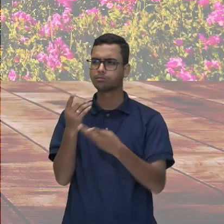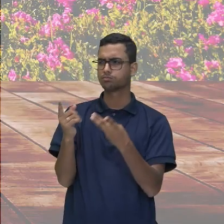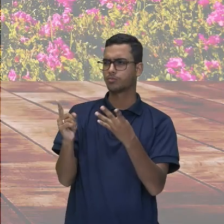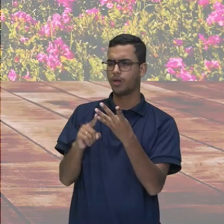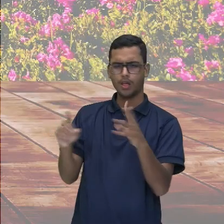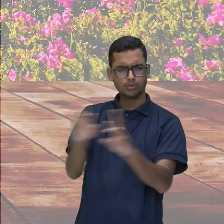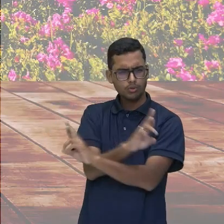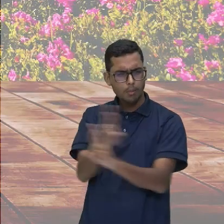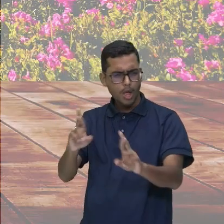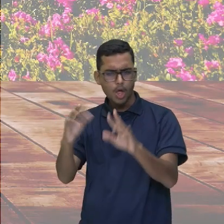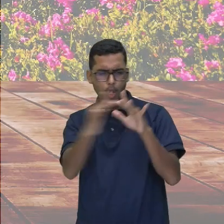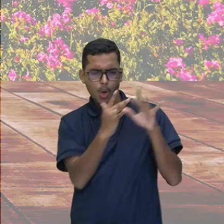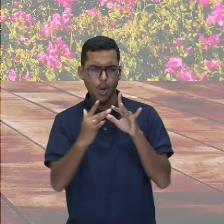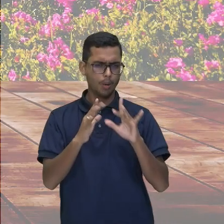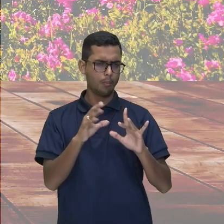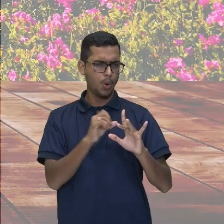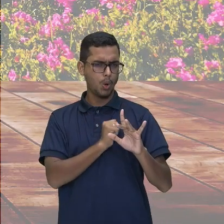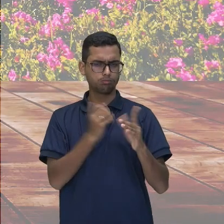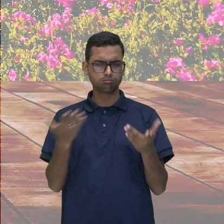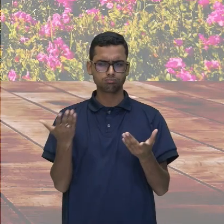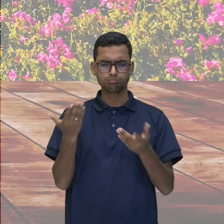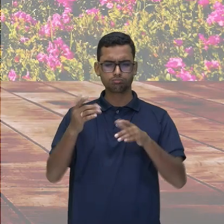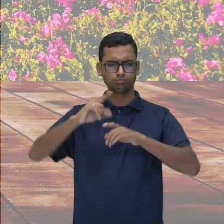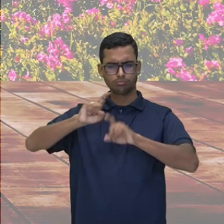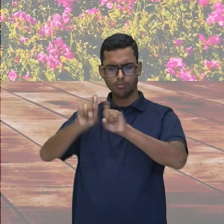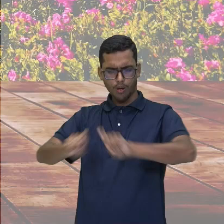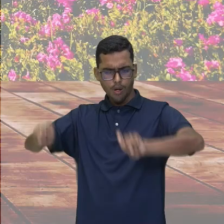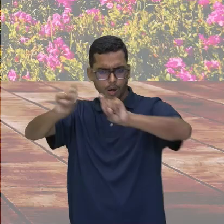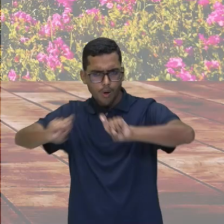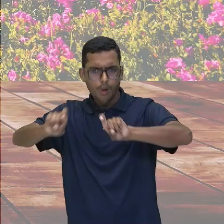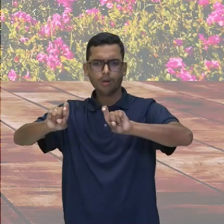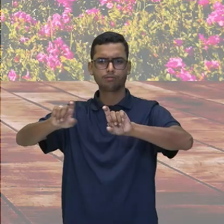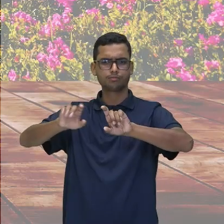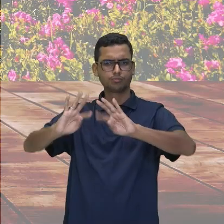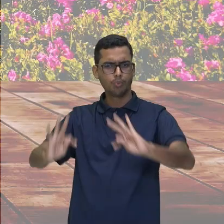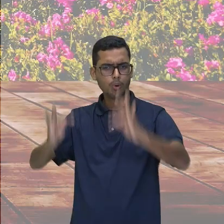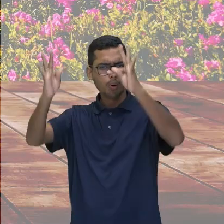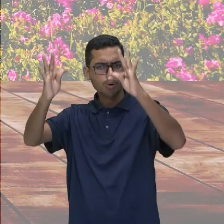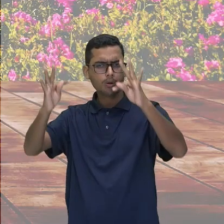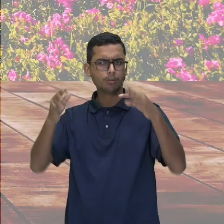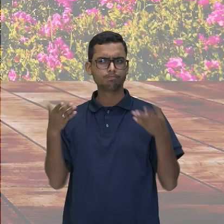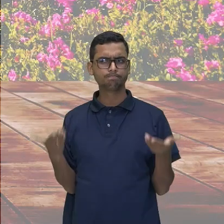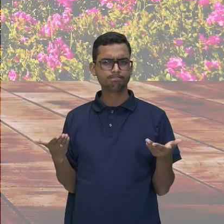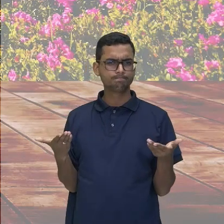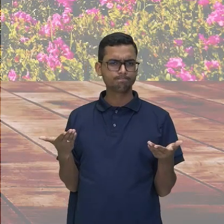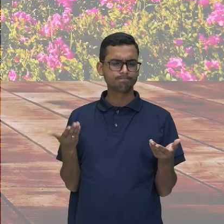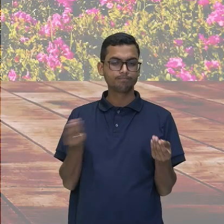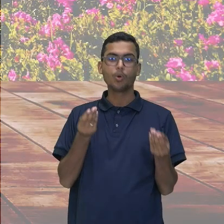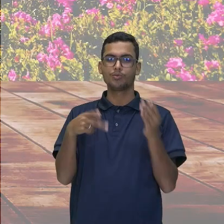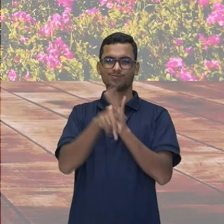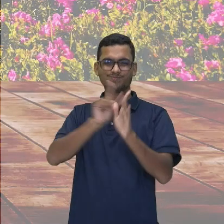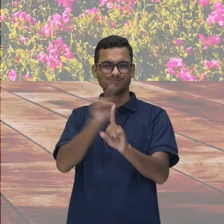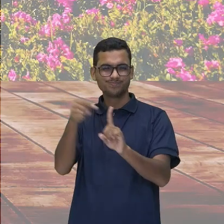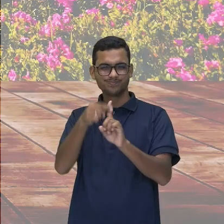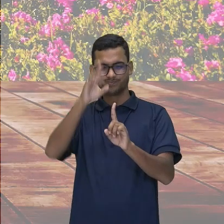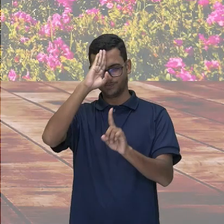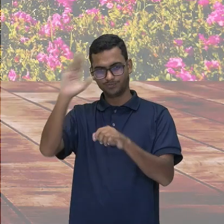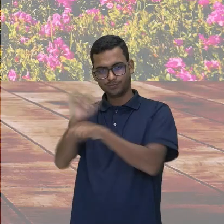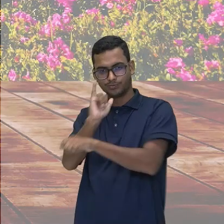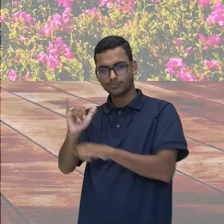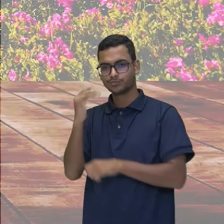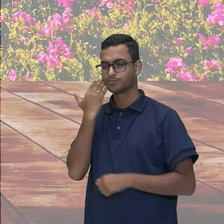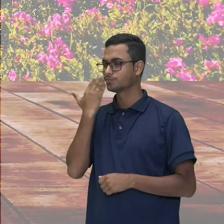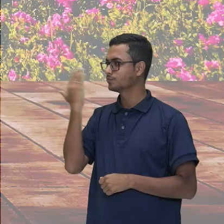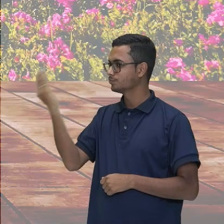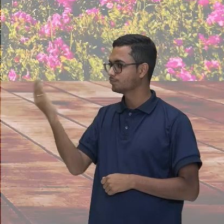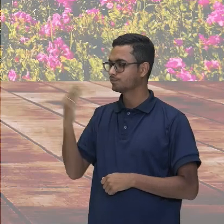é o assunto que o texto está apresentando para você? Então, esse é o objetivo principal quando a gente utiliza